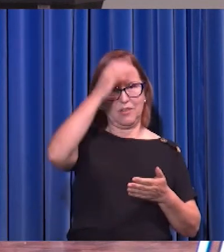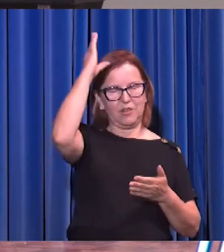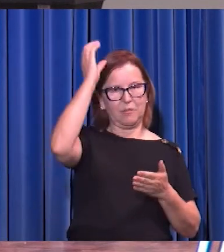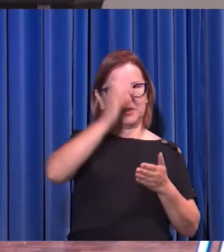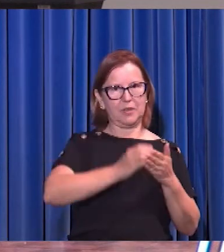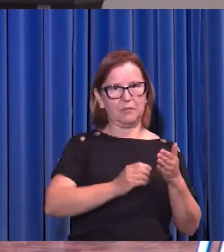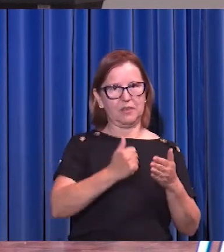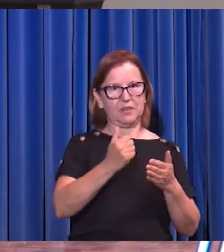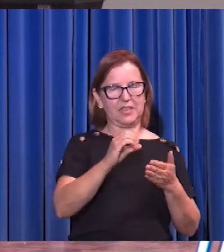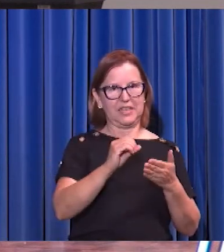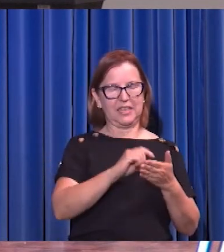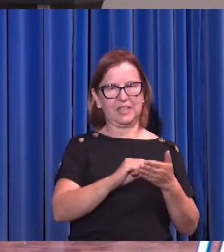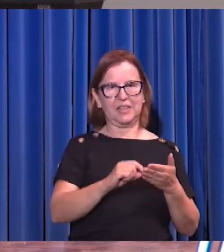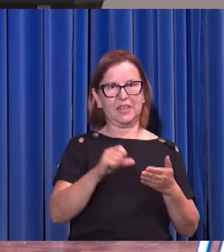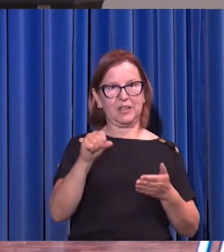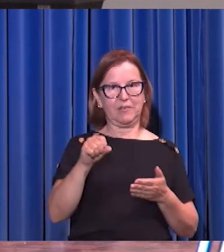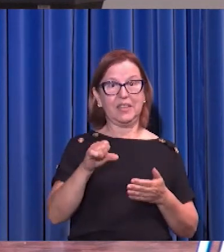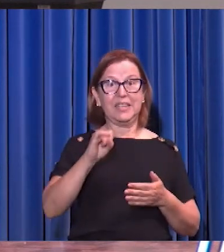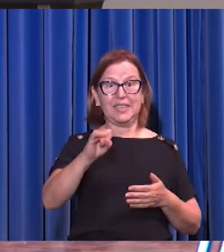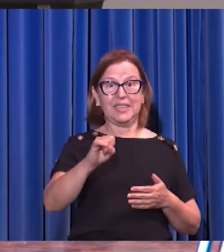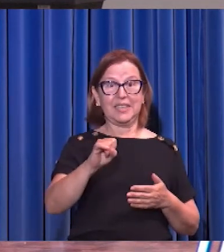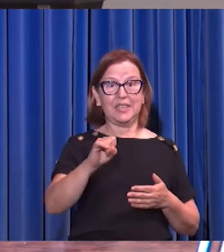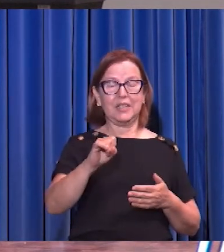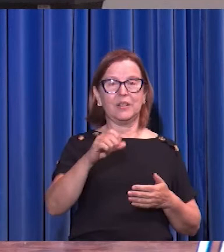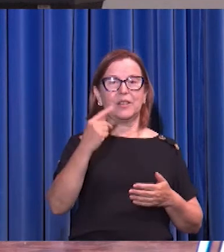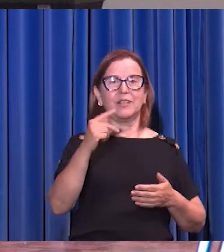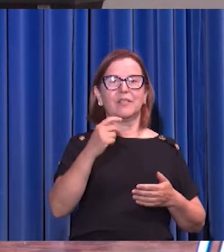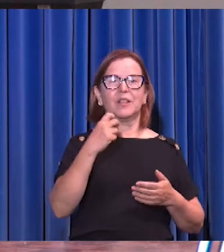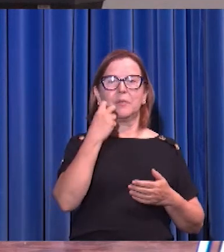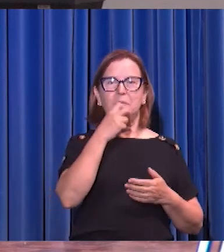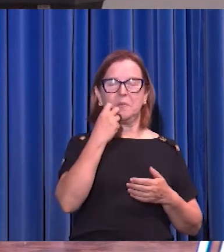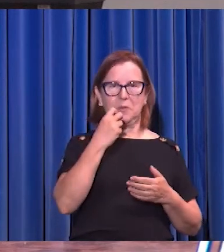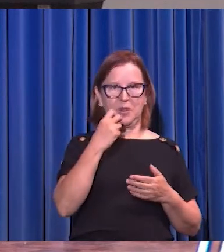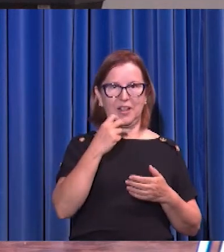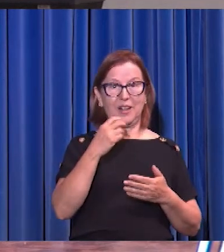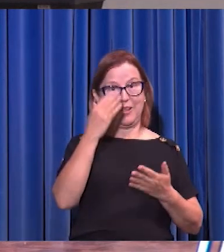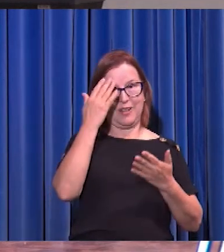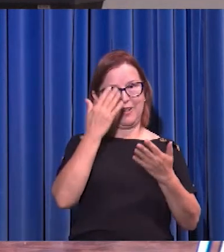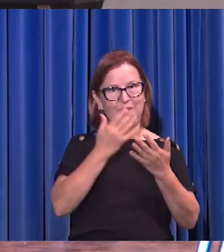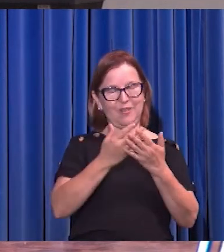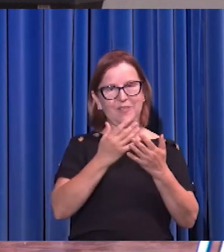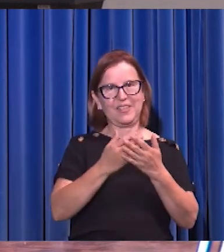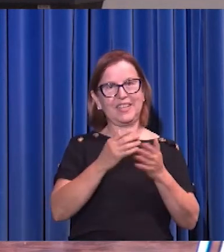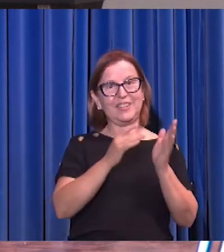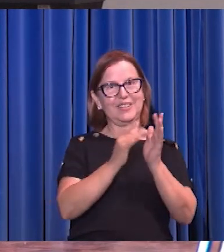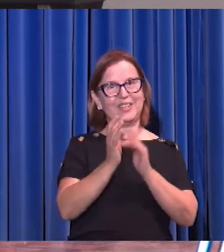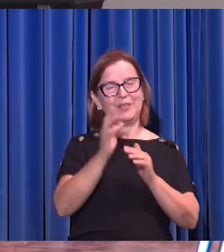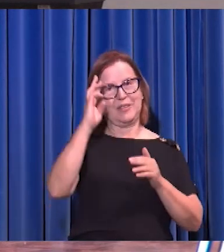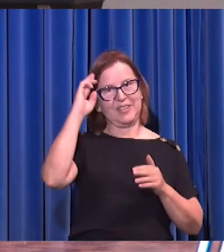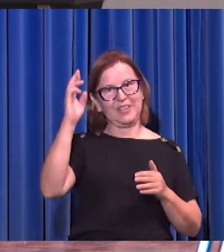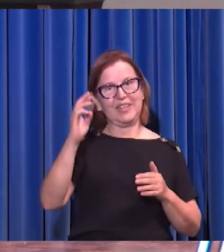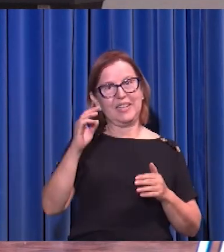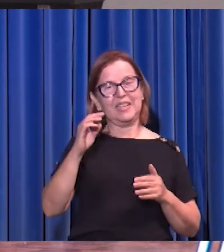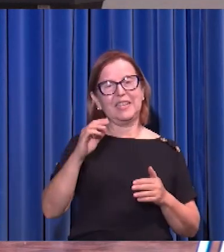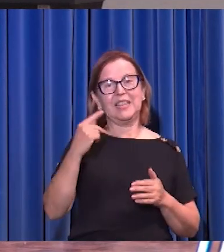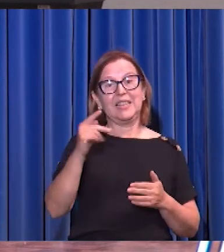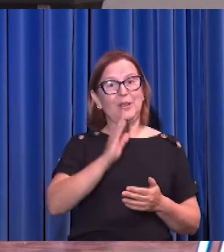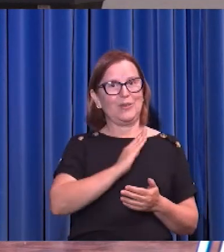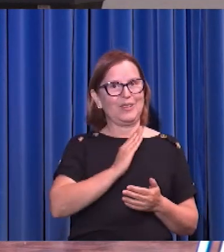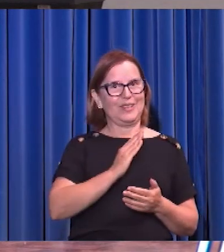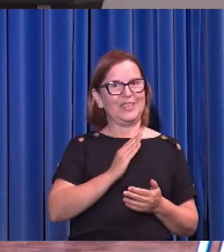rápidos. Se com a tua boca confessares Jesus como Senhor e em teu coração creres que Deus o ressuscitou dentre os mortos,